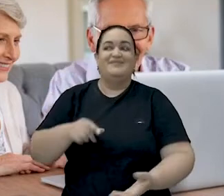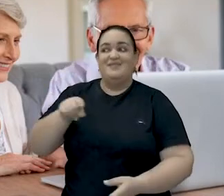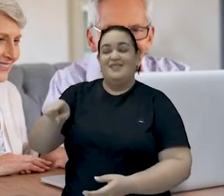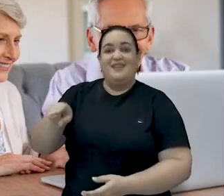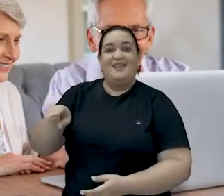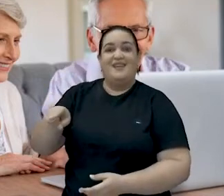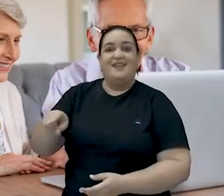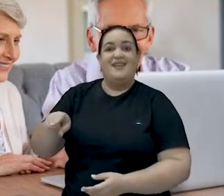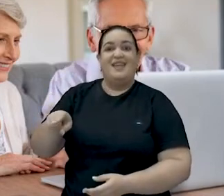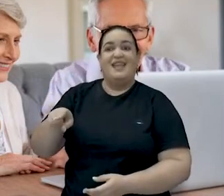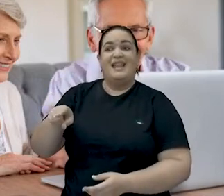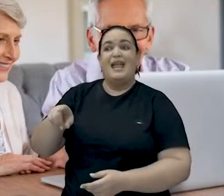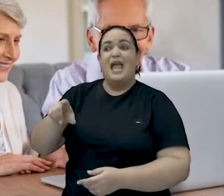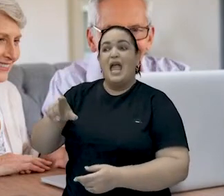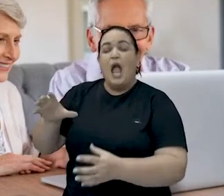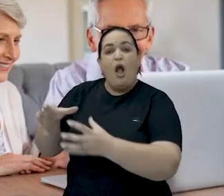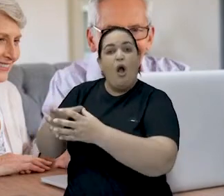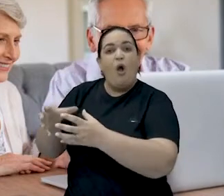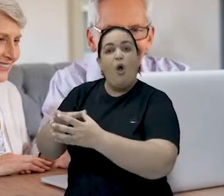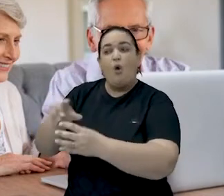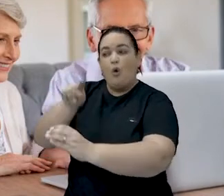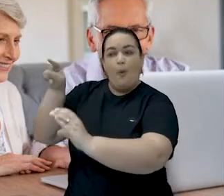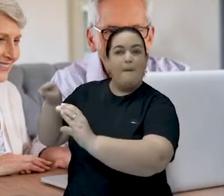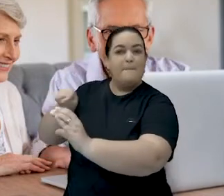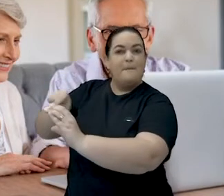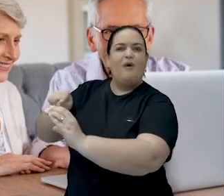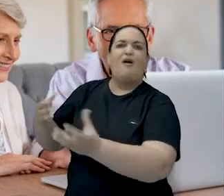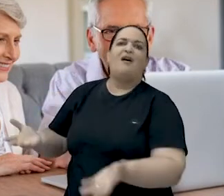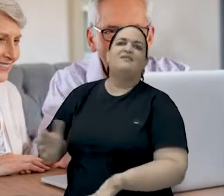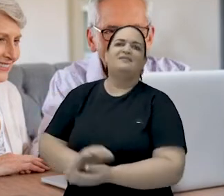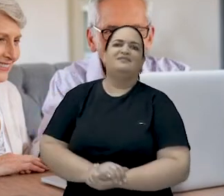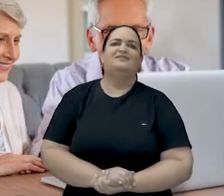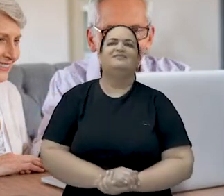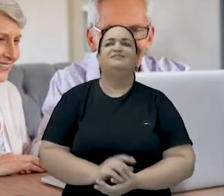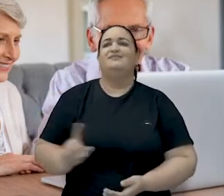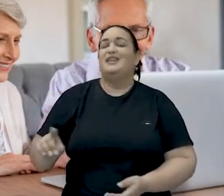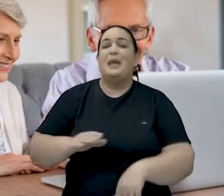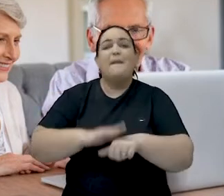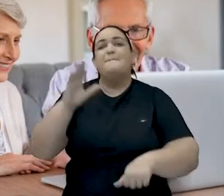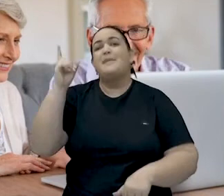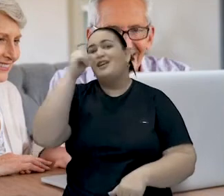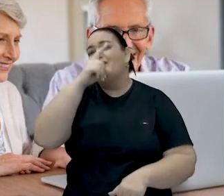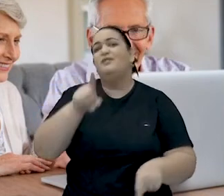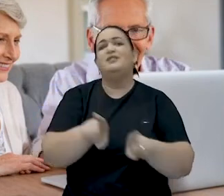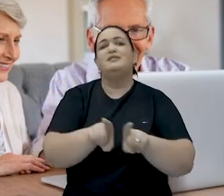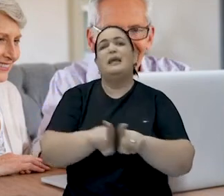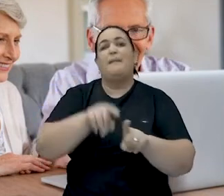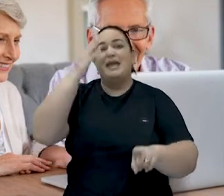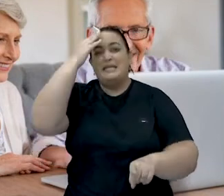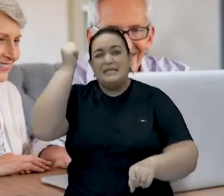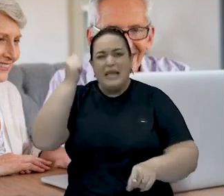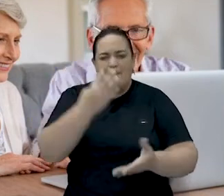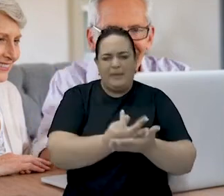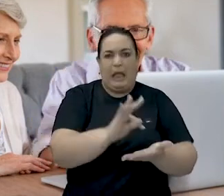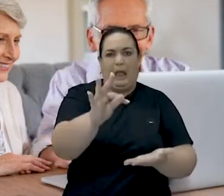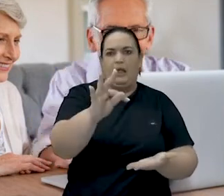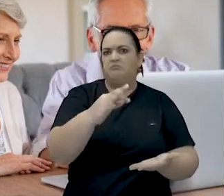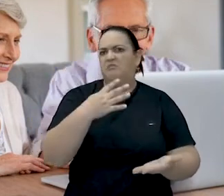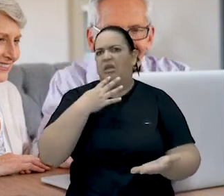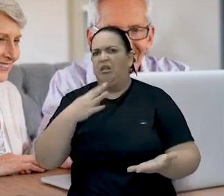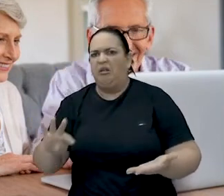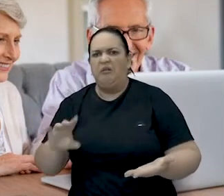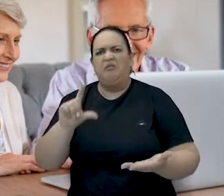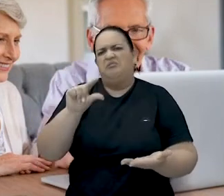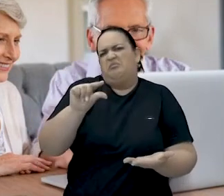tiveram formação adequada para lidar com as ferramentas digitais. Vocês percebem o quão é importante